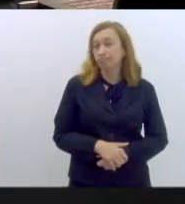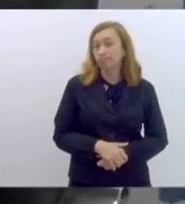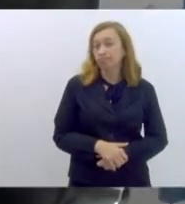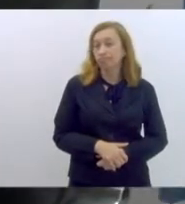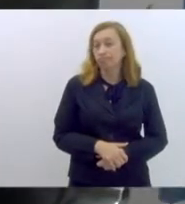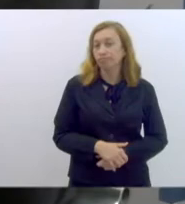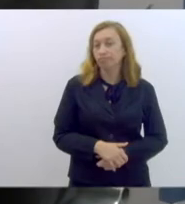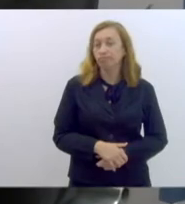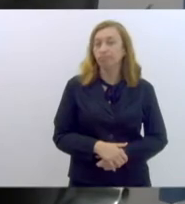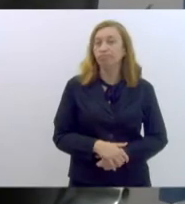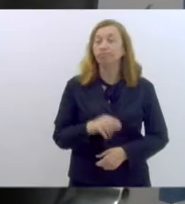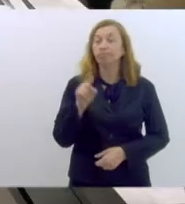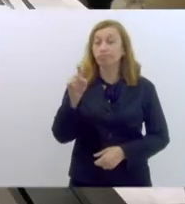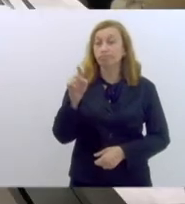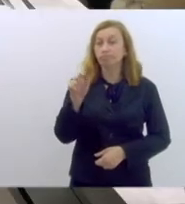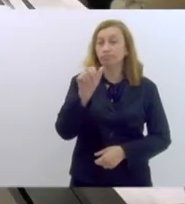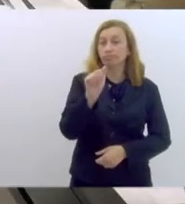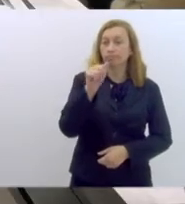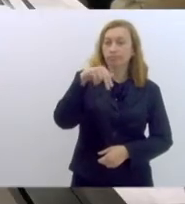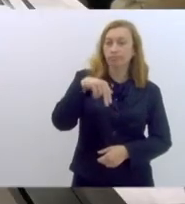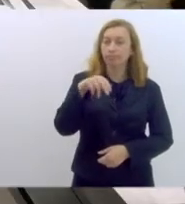Anexo 1 é este aqui. Ó.